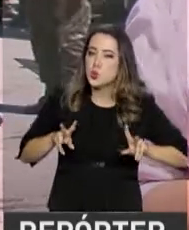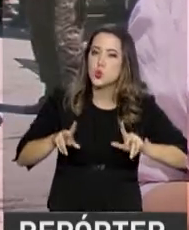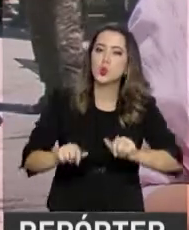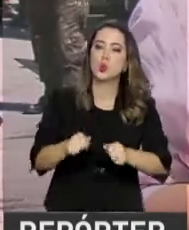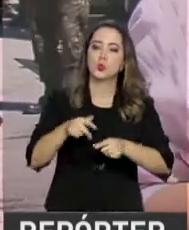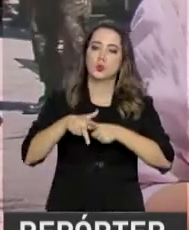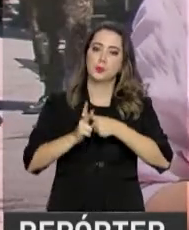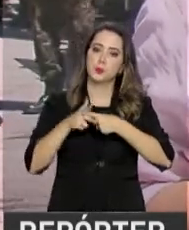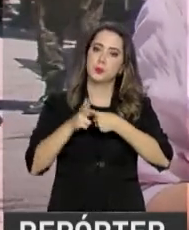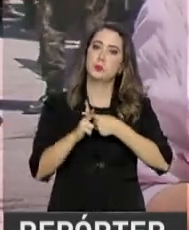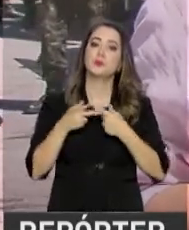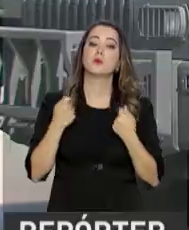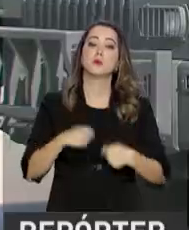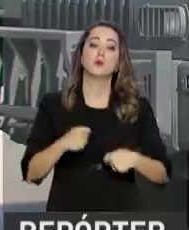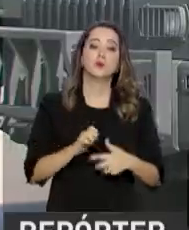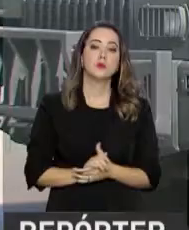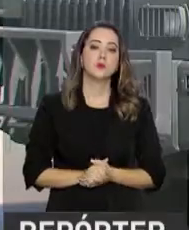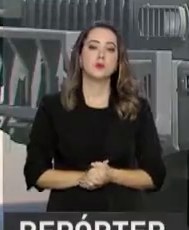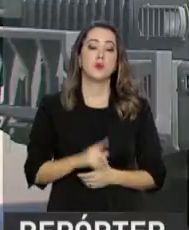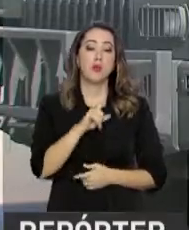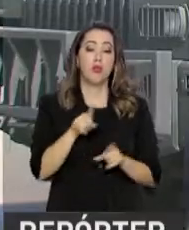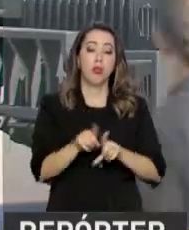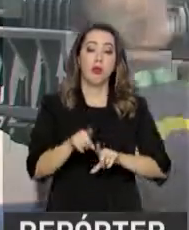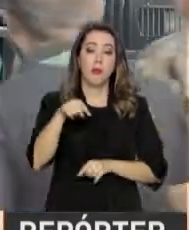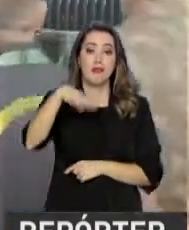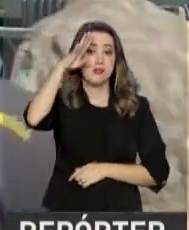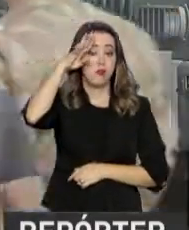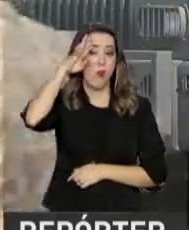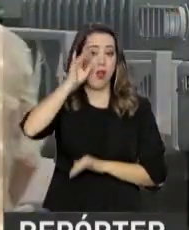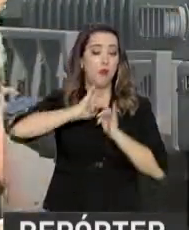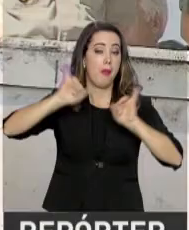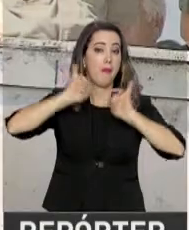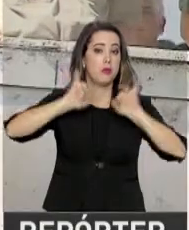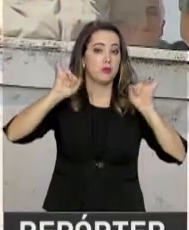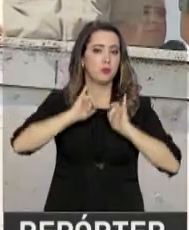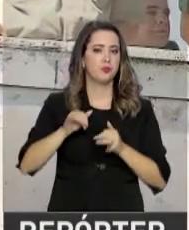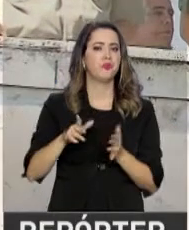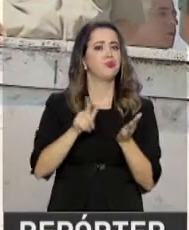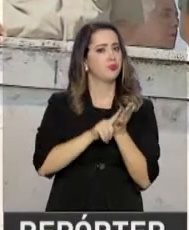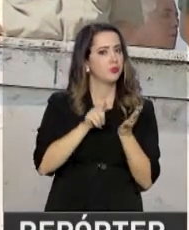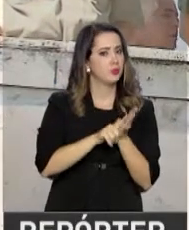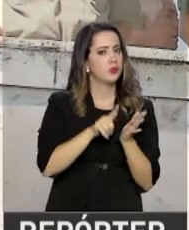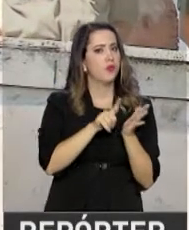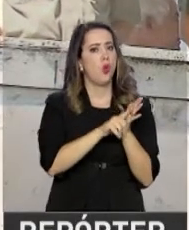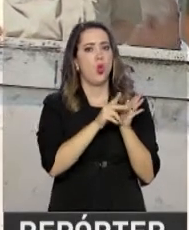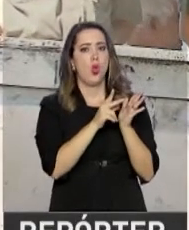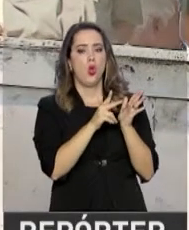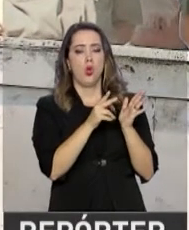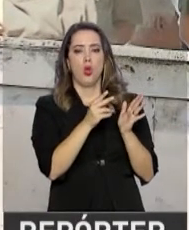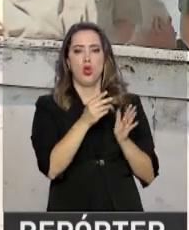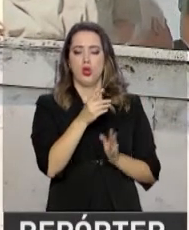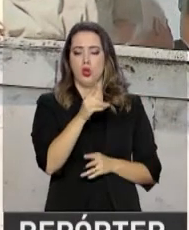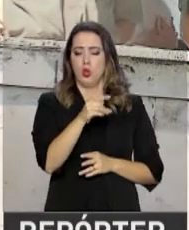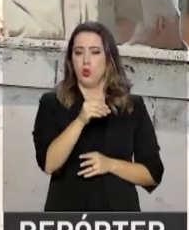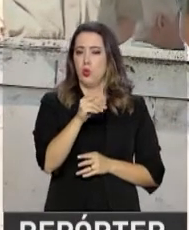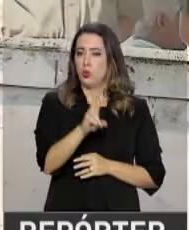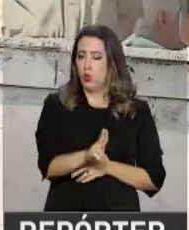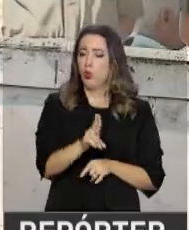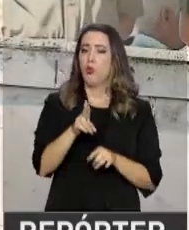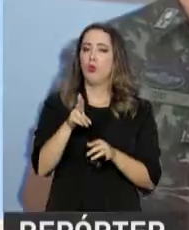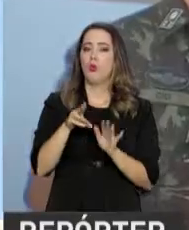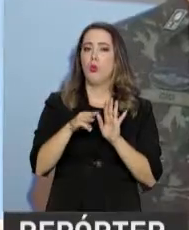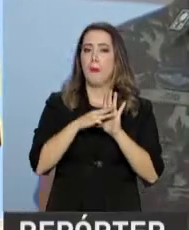manutenção dos veículos também nesta quarta feira foi publicada no diário oficial da união e dida provisória que